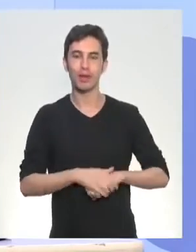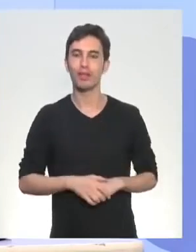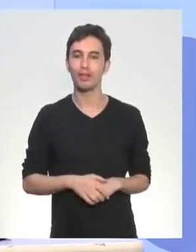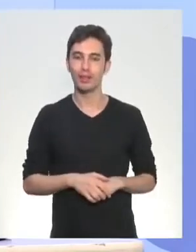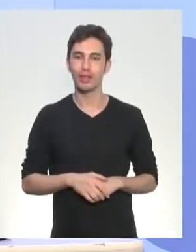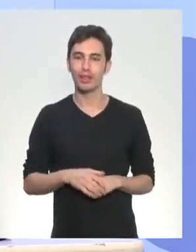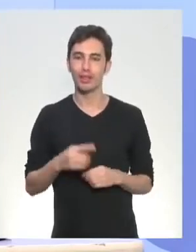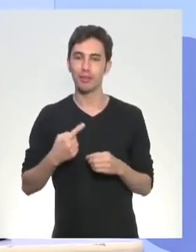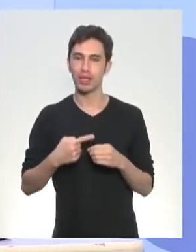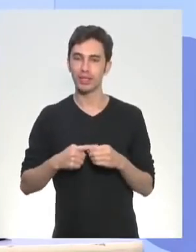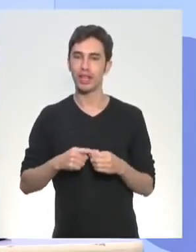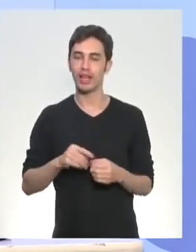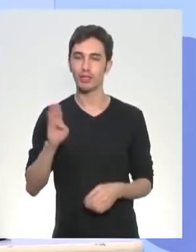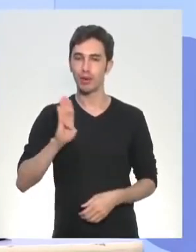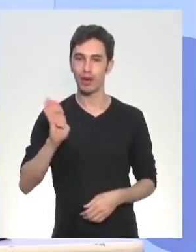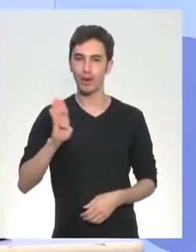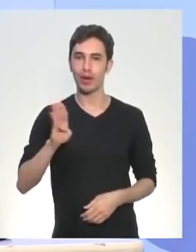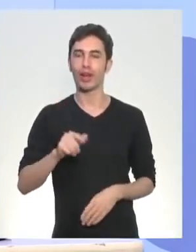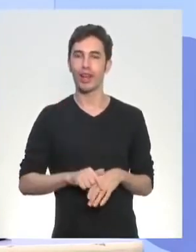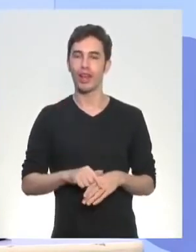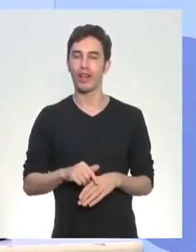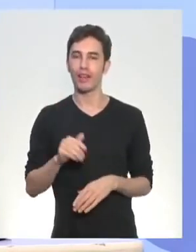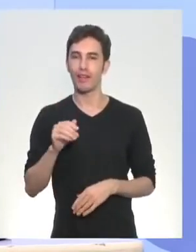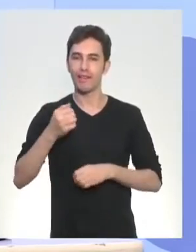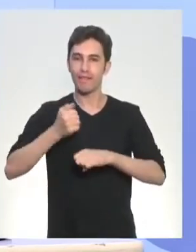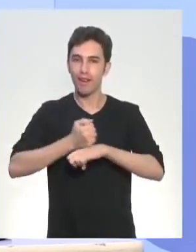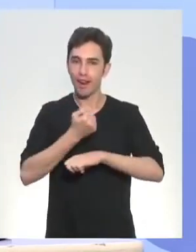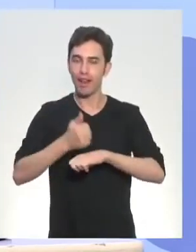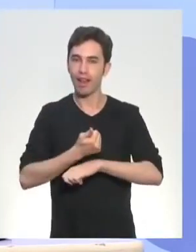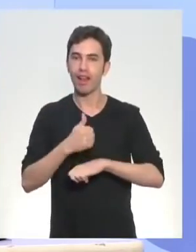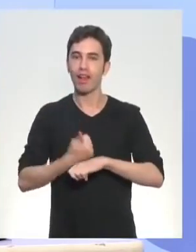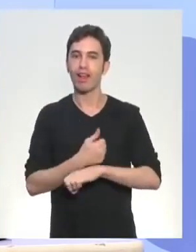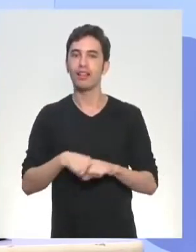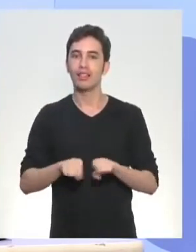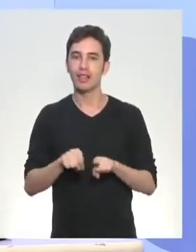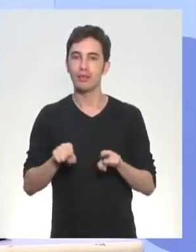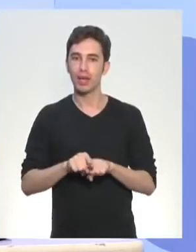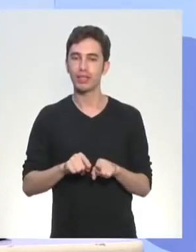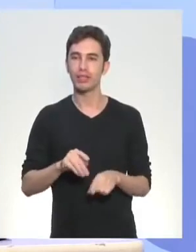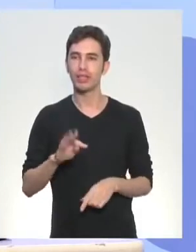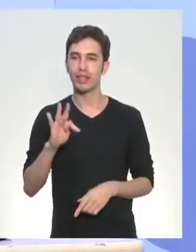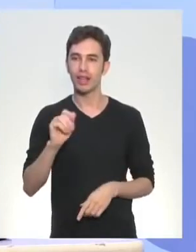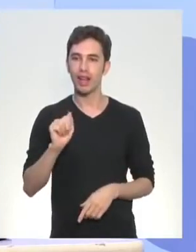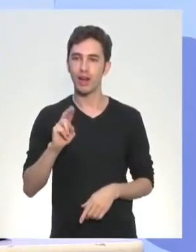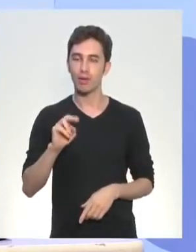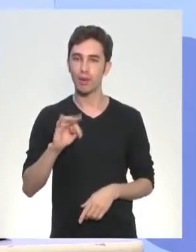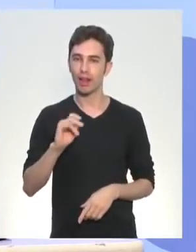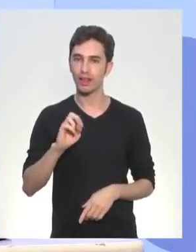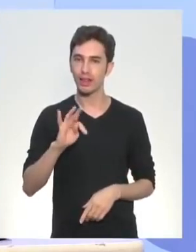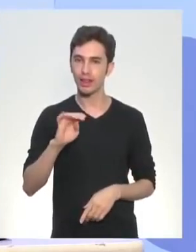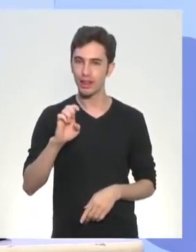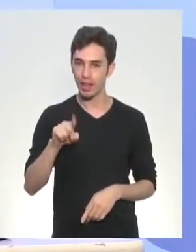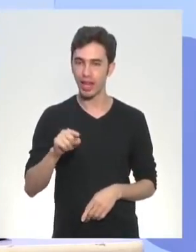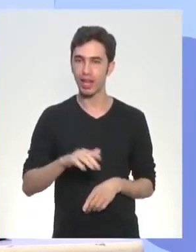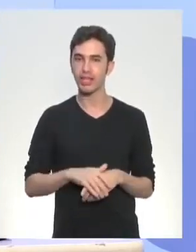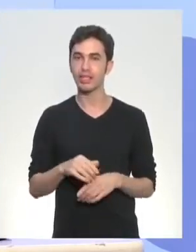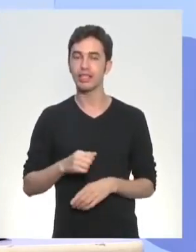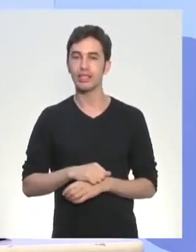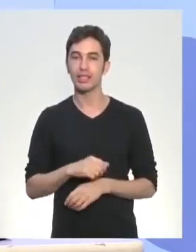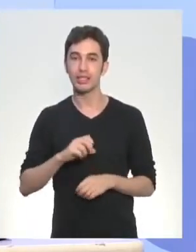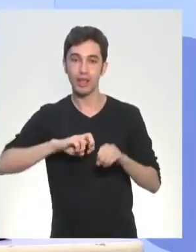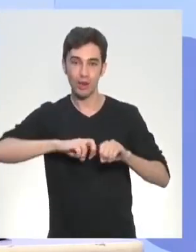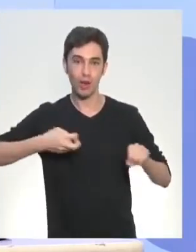de Barueri, Franca, São José do Rio Preto, Taubaté, Lorena, Jacareí, São Roque, Guarulhos,